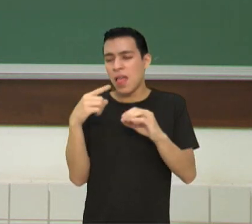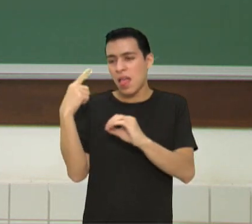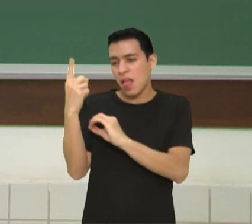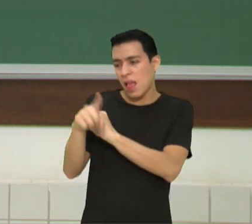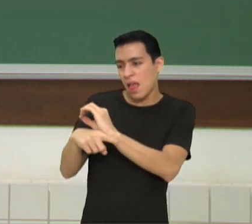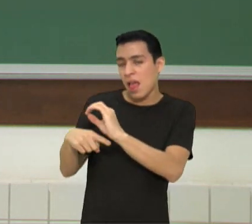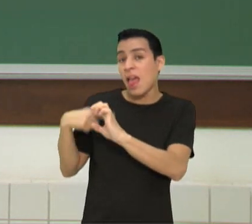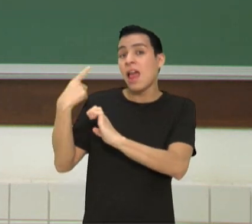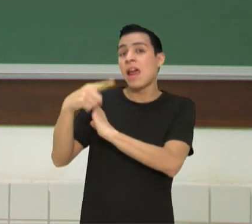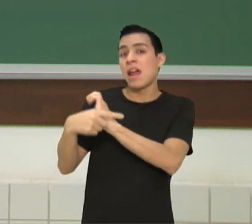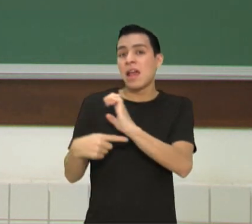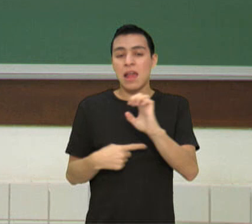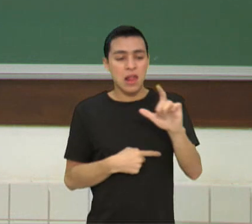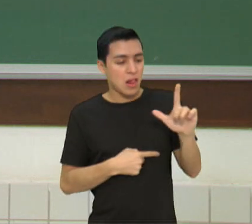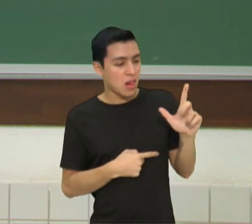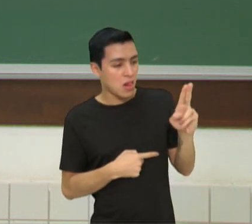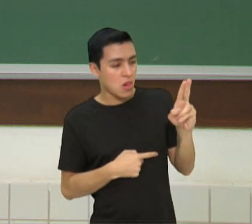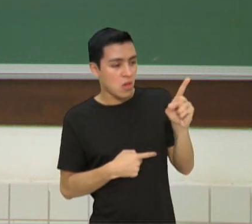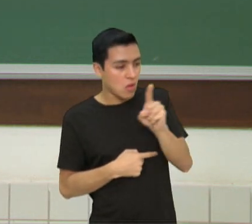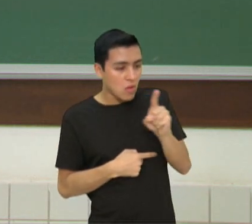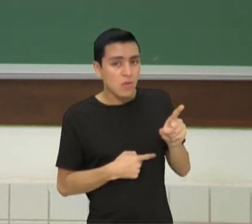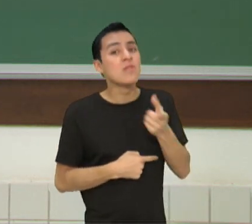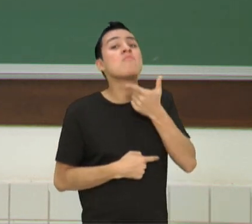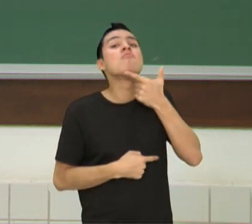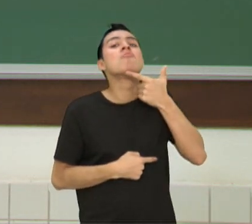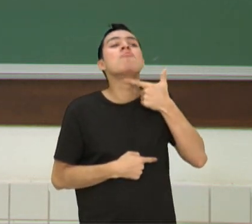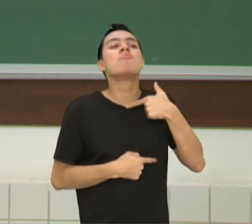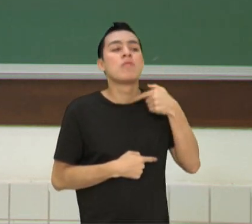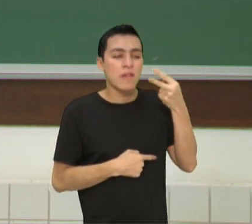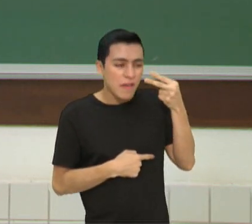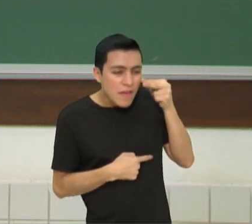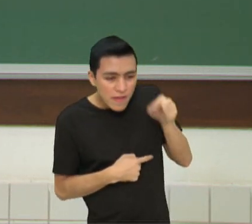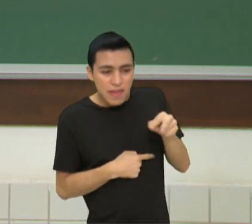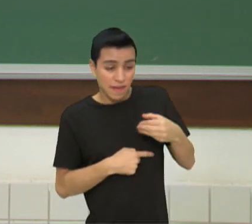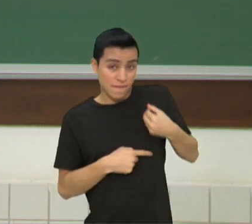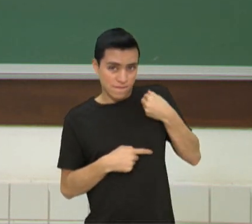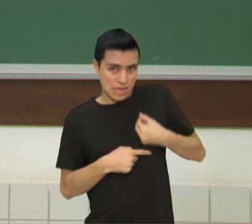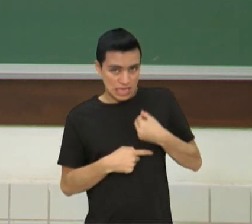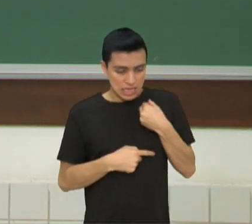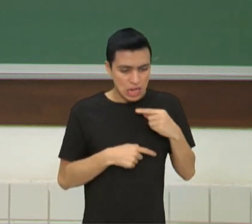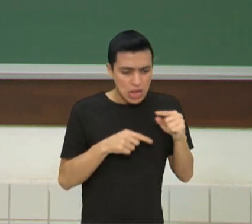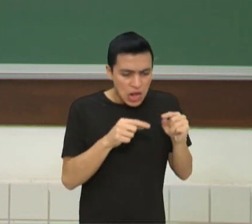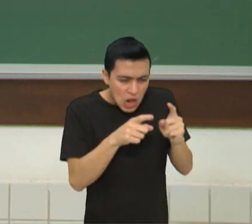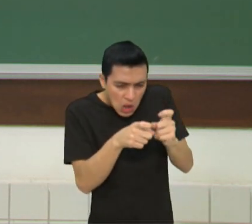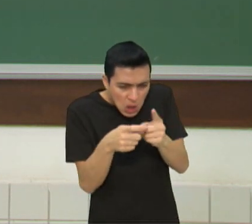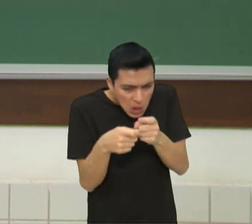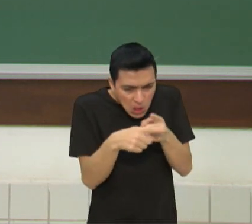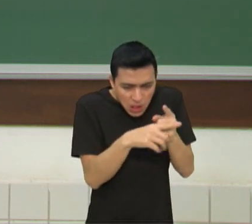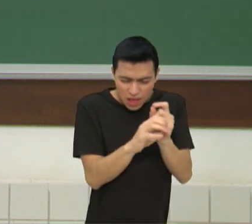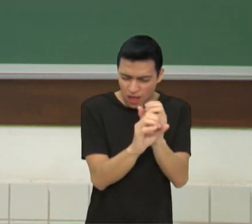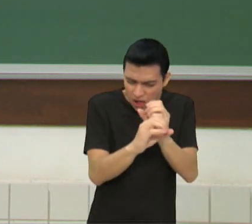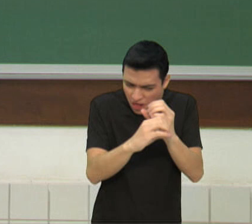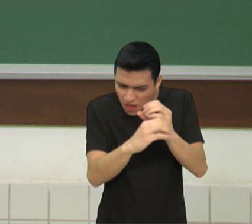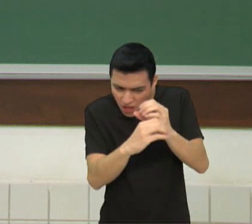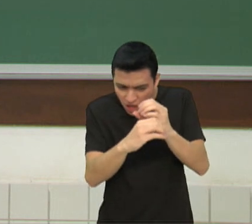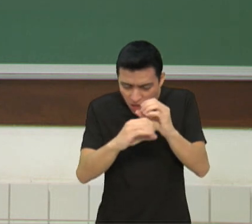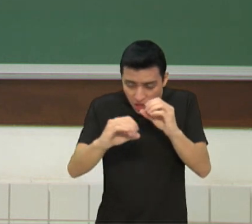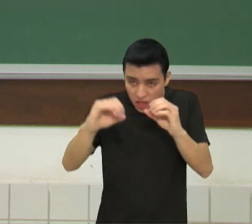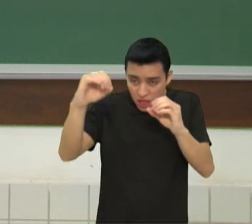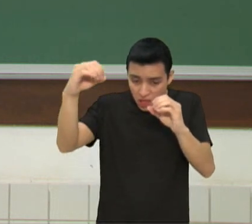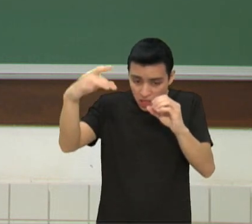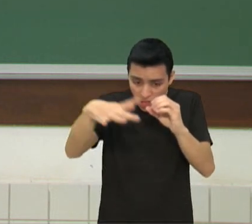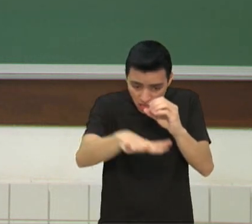Quando que a gente usava a luz? Quando a gente quer enxergar ou estruturas vivas, que tinha os microscópios que trabalhavam com luz